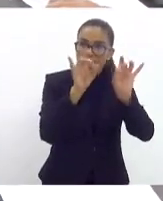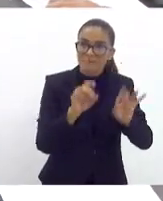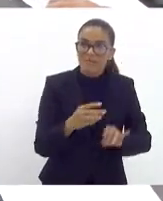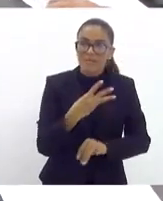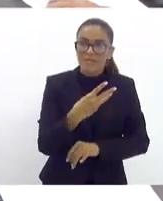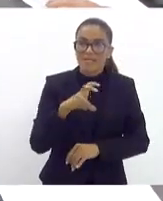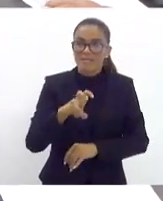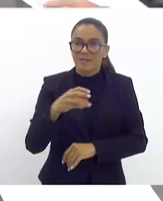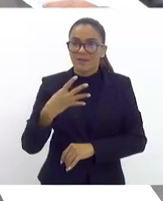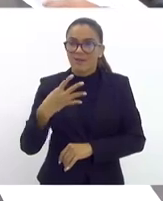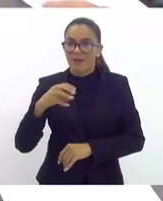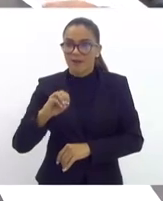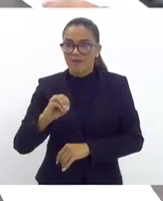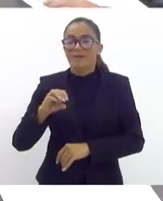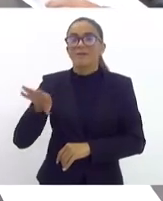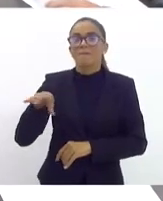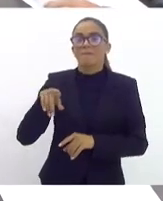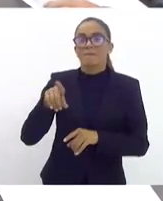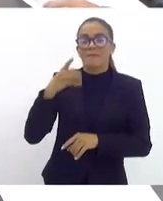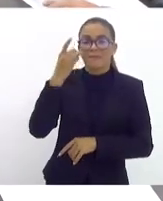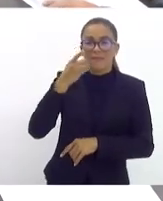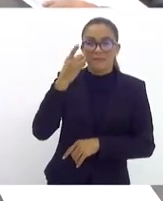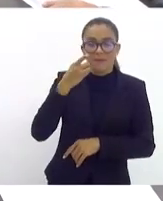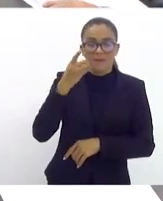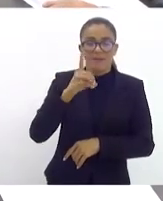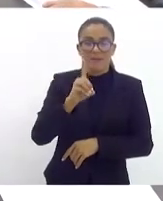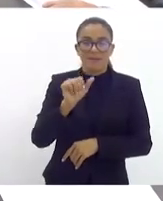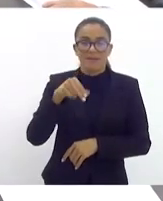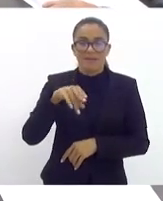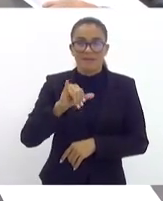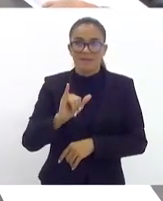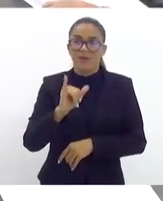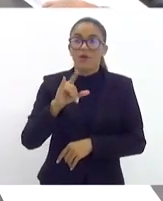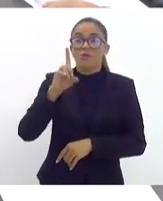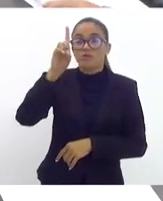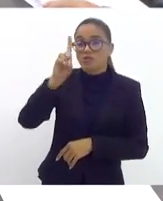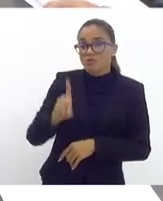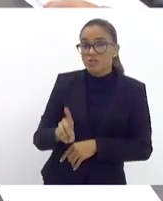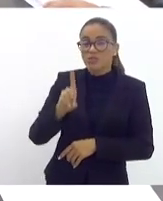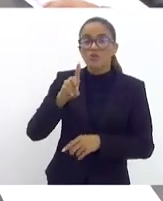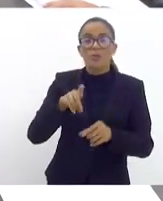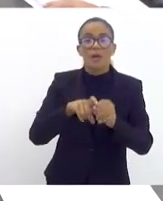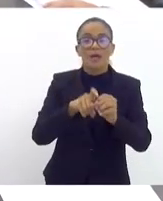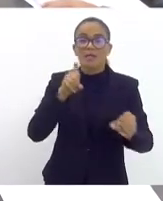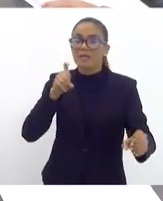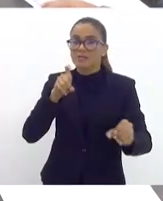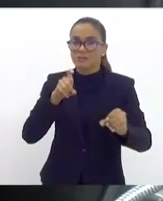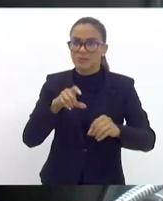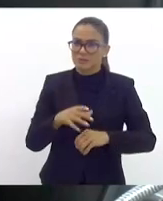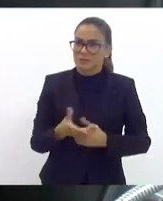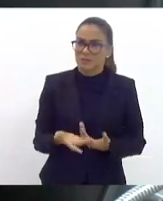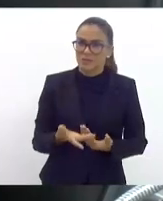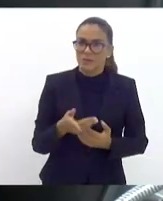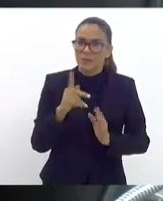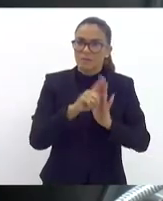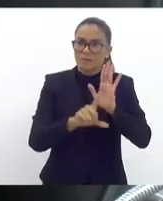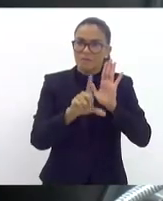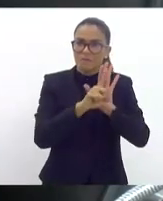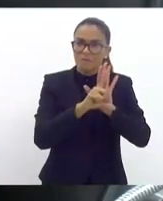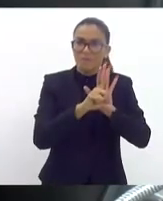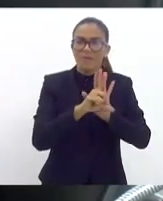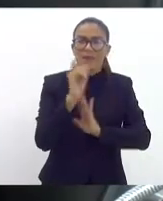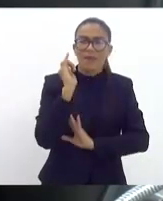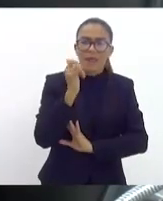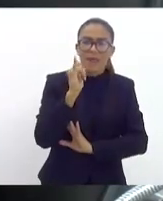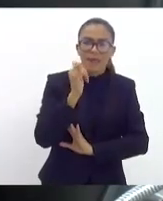354 e 23 de autoria deputada Dani Balbi que estabelece no Rio de Janeiro direito a desconexão projeto de